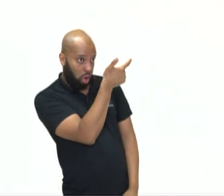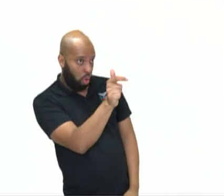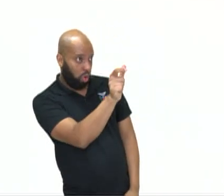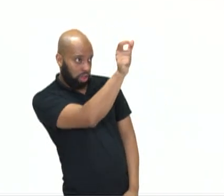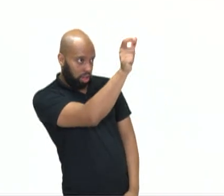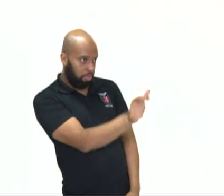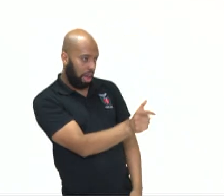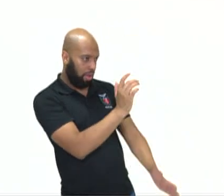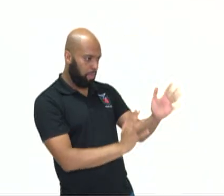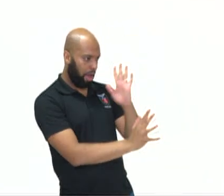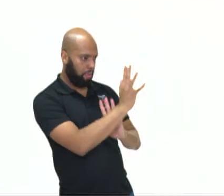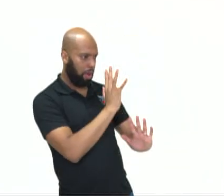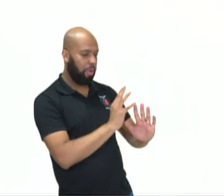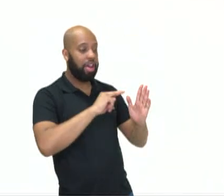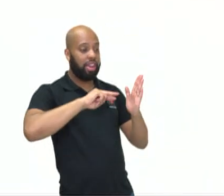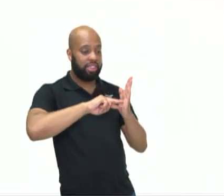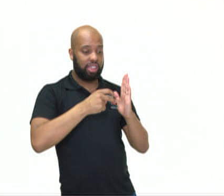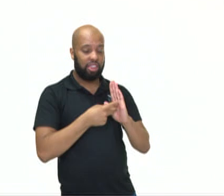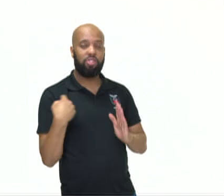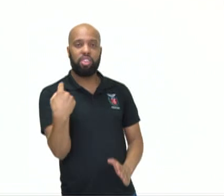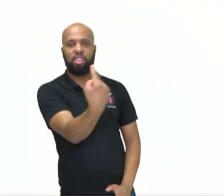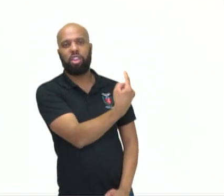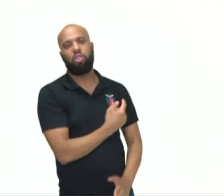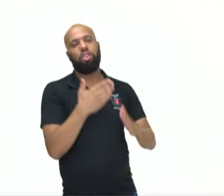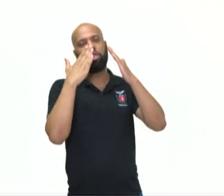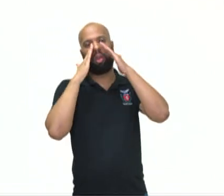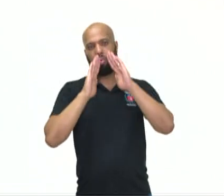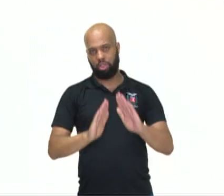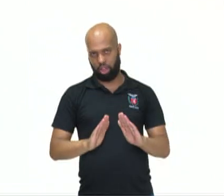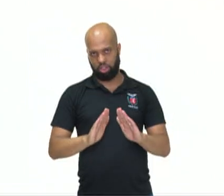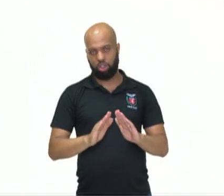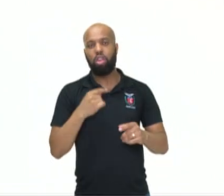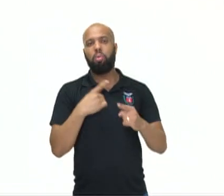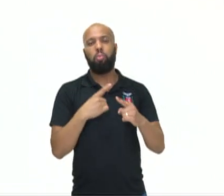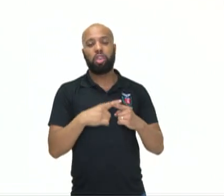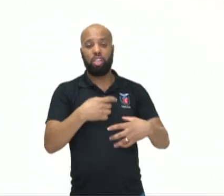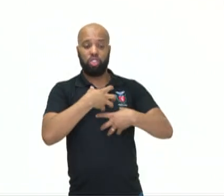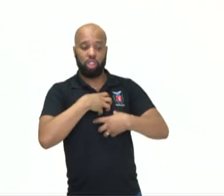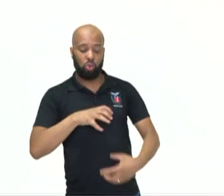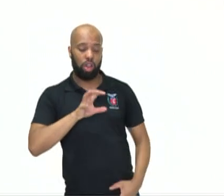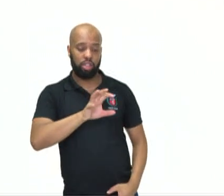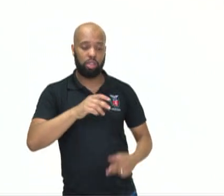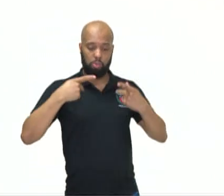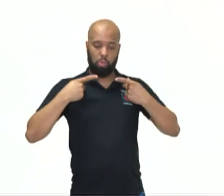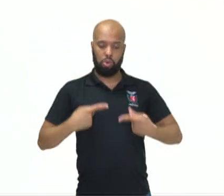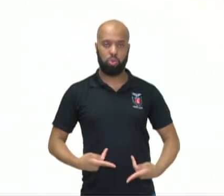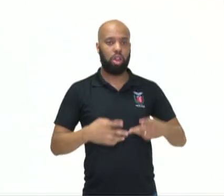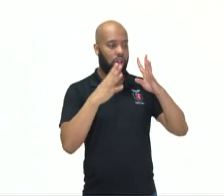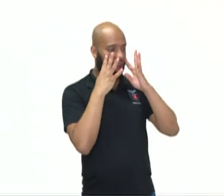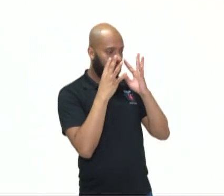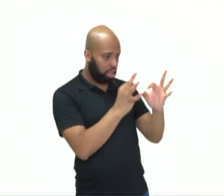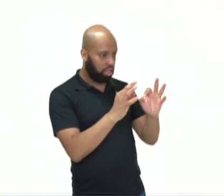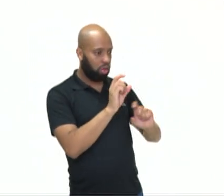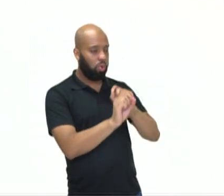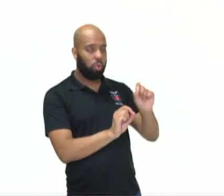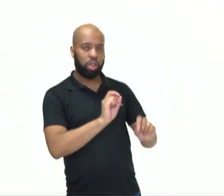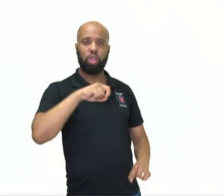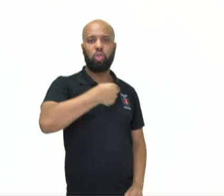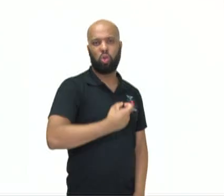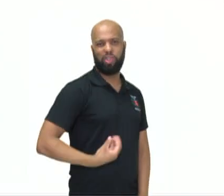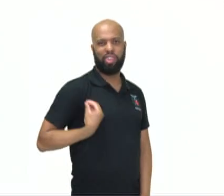a solidariedade. Saber escutar alguém é também uma postura de atenção em relação à